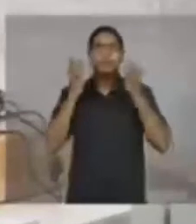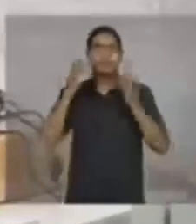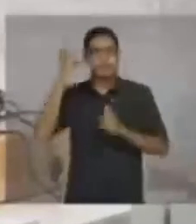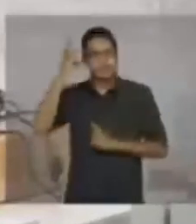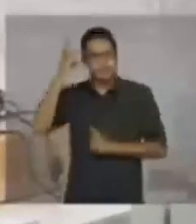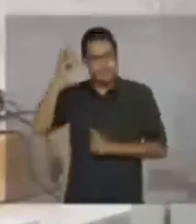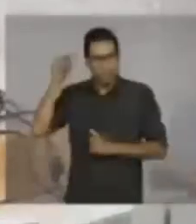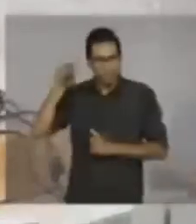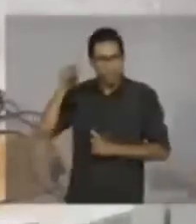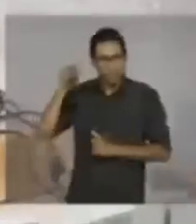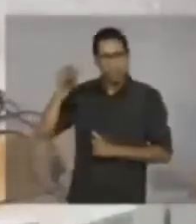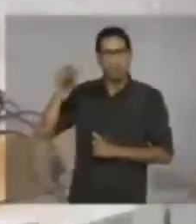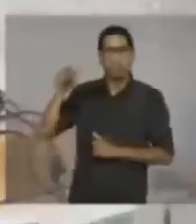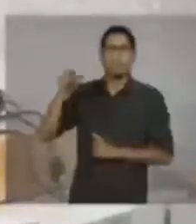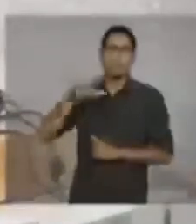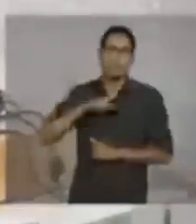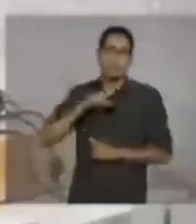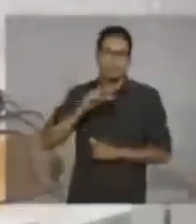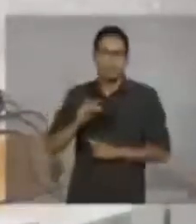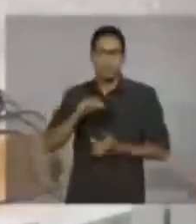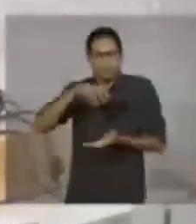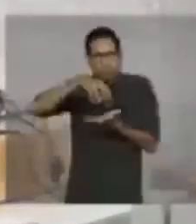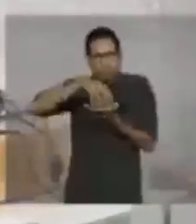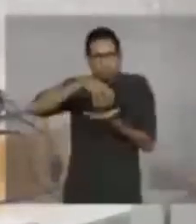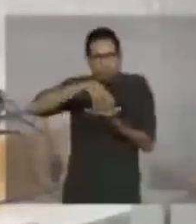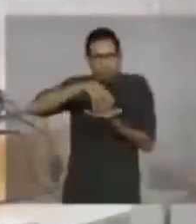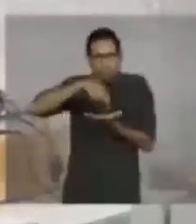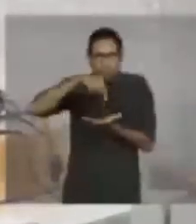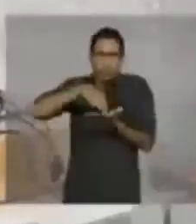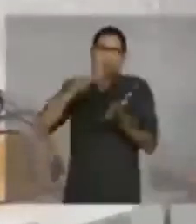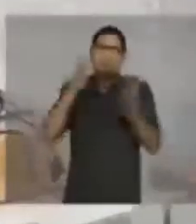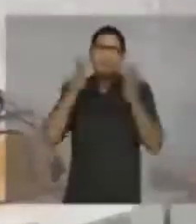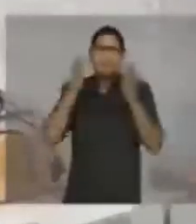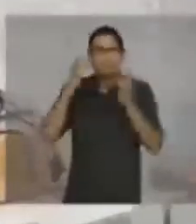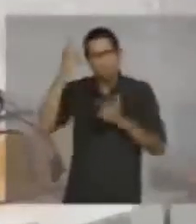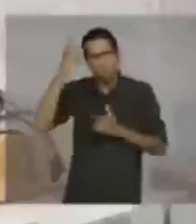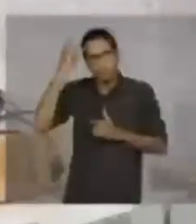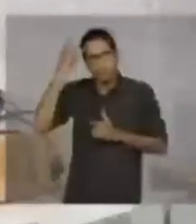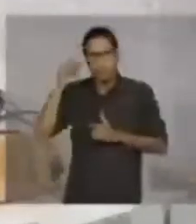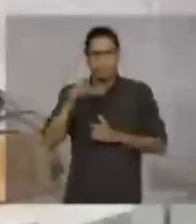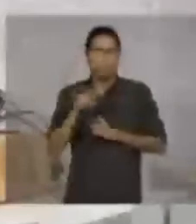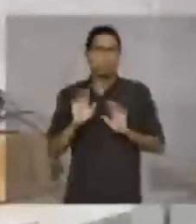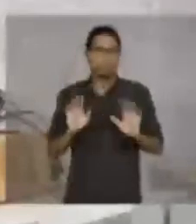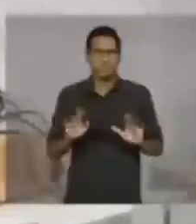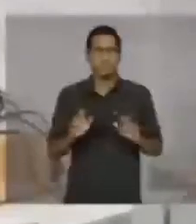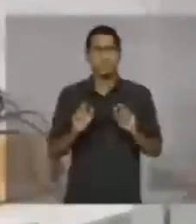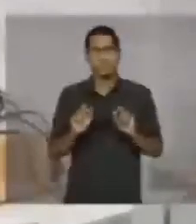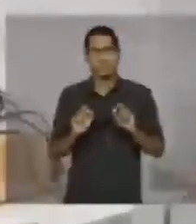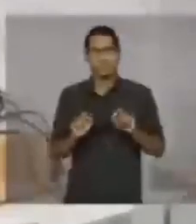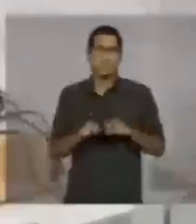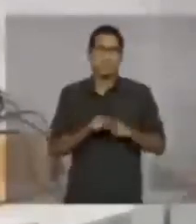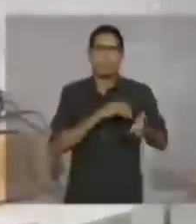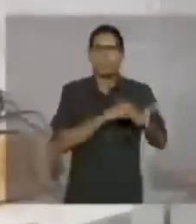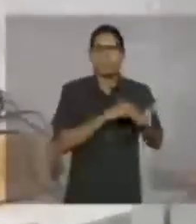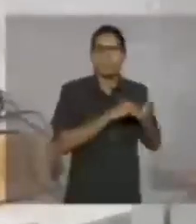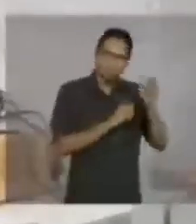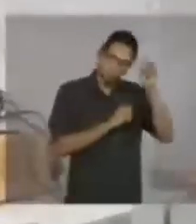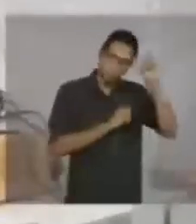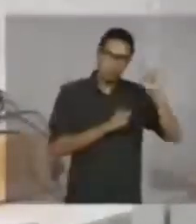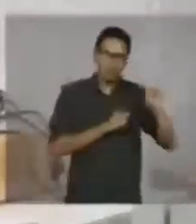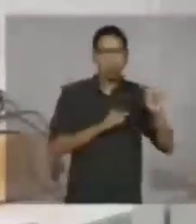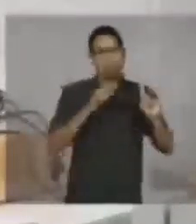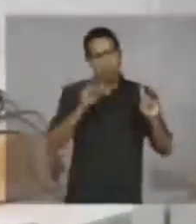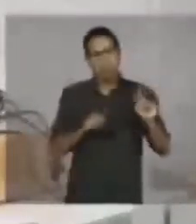Municipal é um órgão, né, a Fundação Teatro Municipal, não é um gasto da Secretaria de Cultura, mas é da